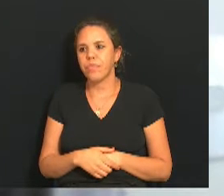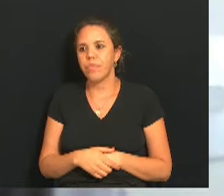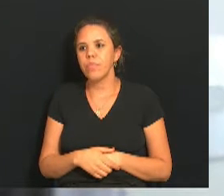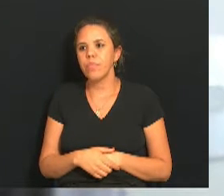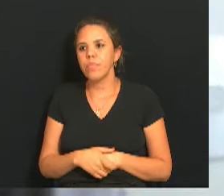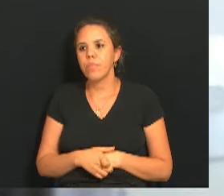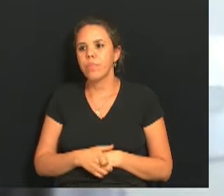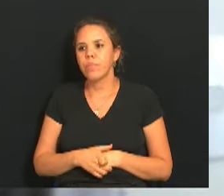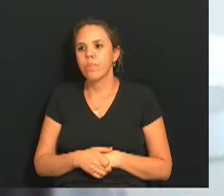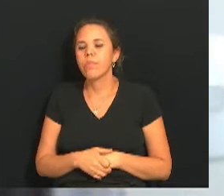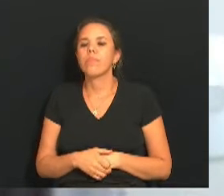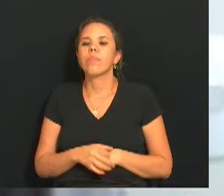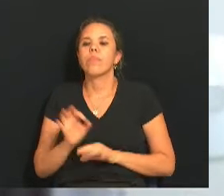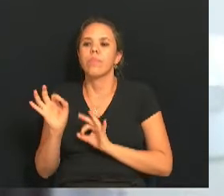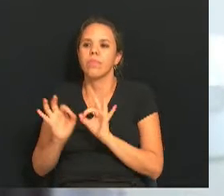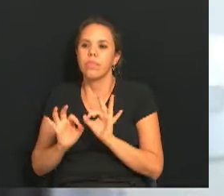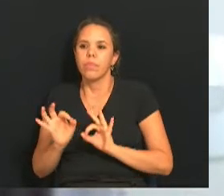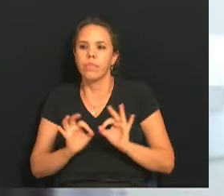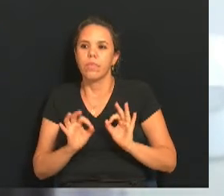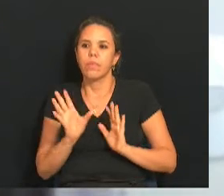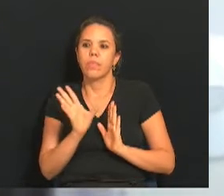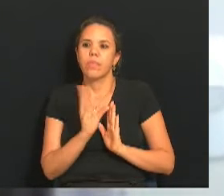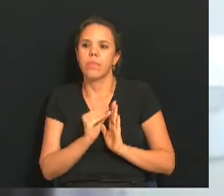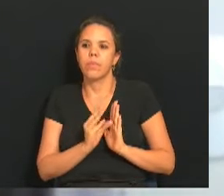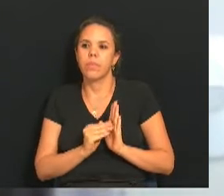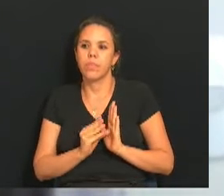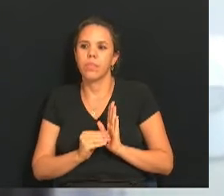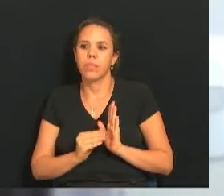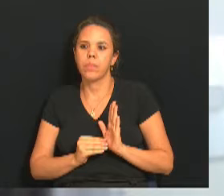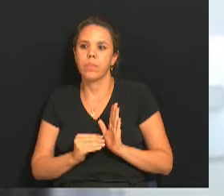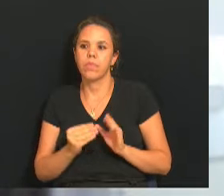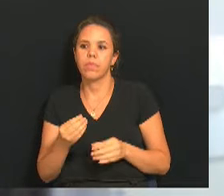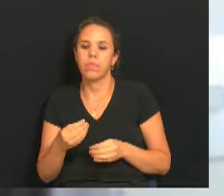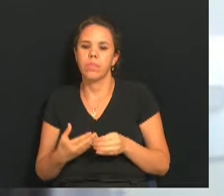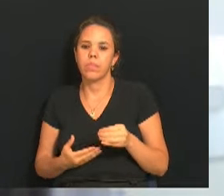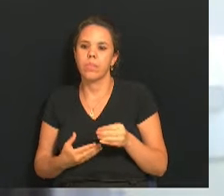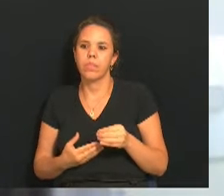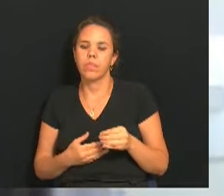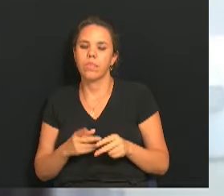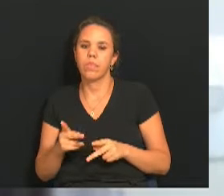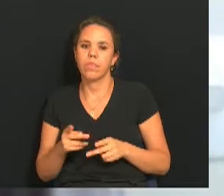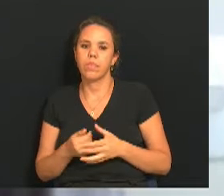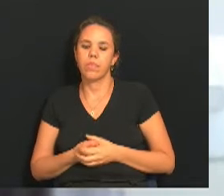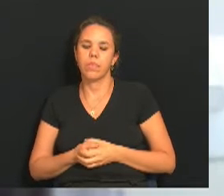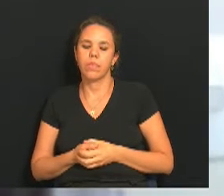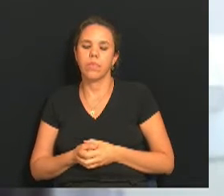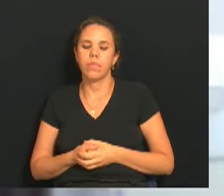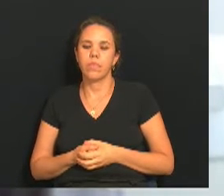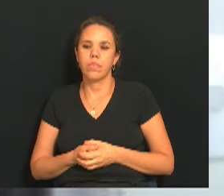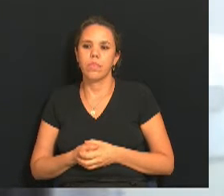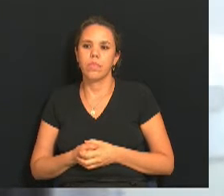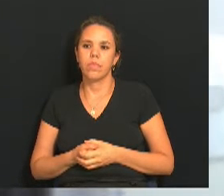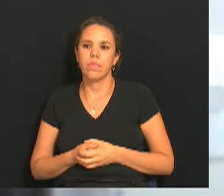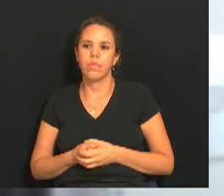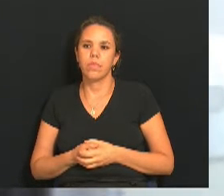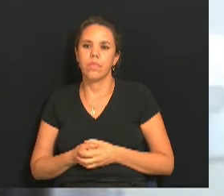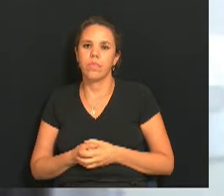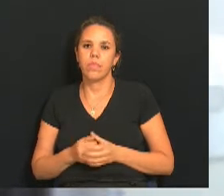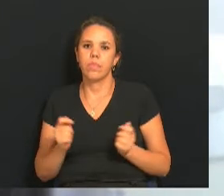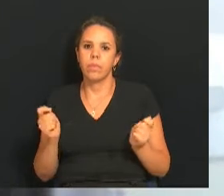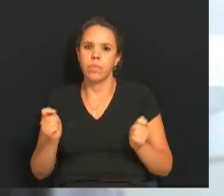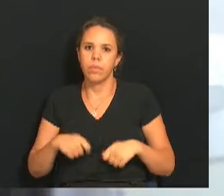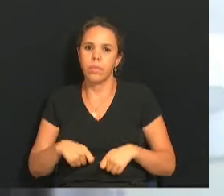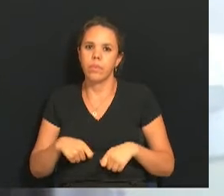que organizasse a composição do conselho por segmentos, para dar uma amplitude maior, possibilitar uma